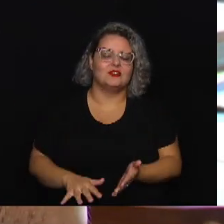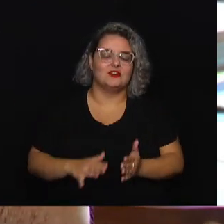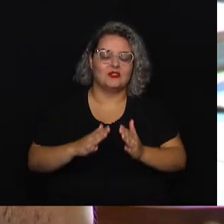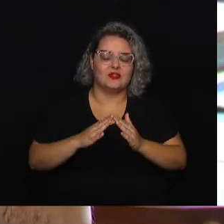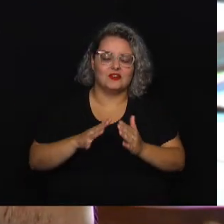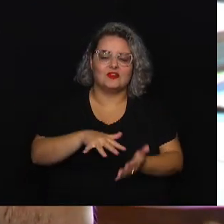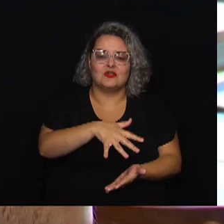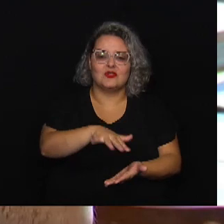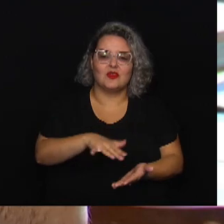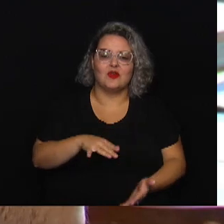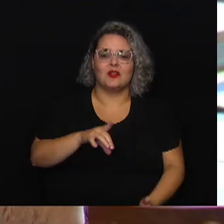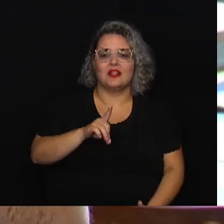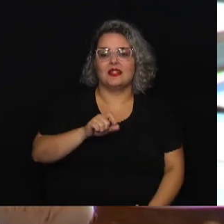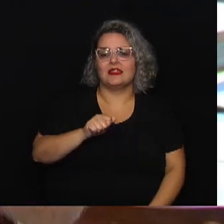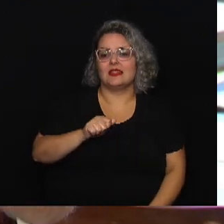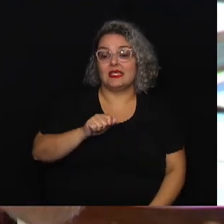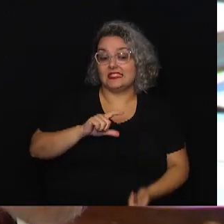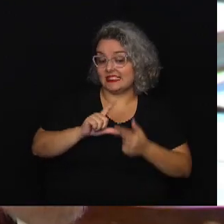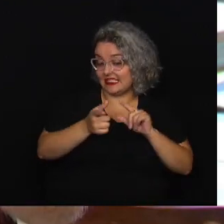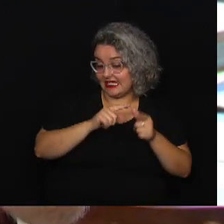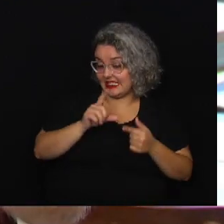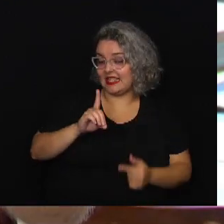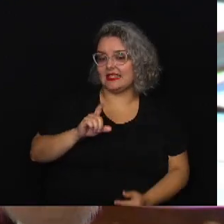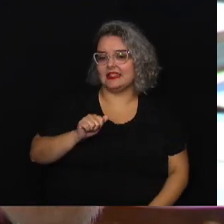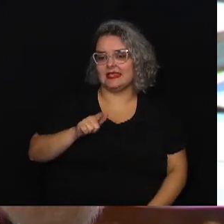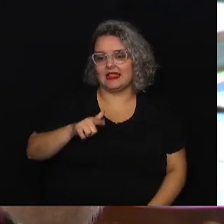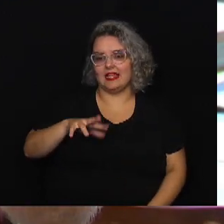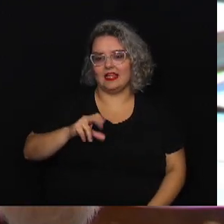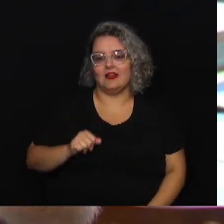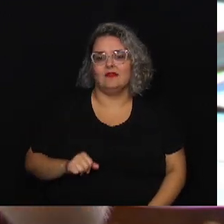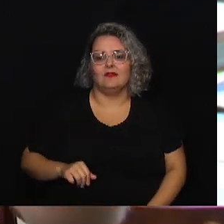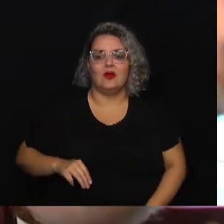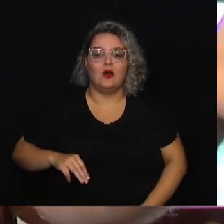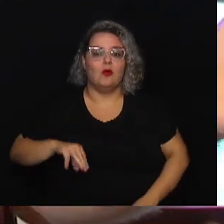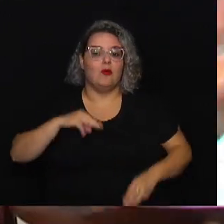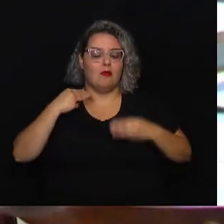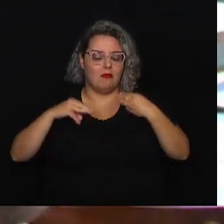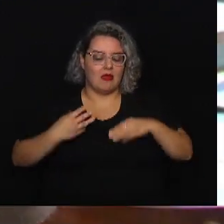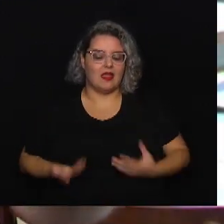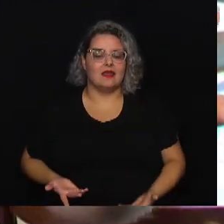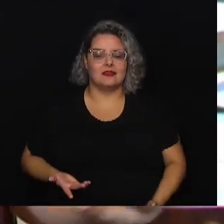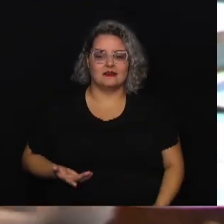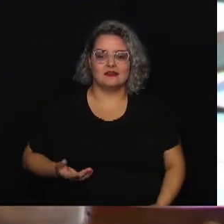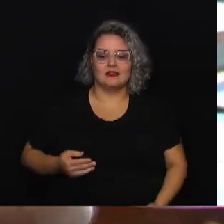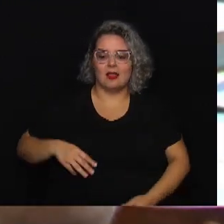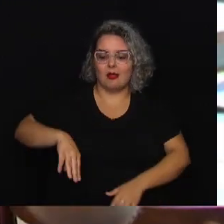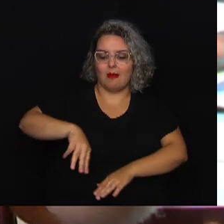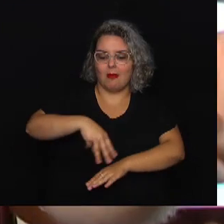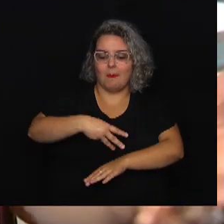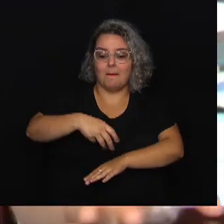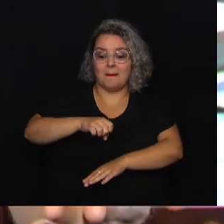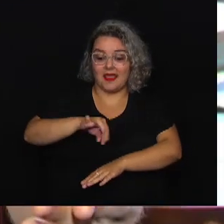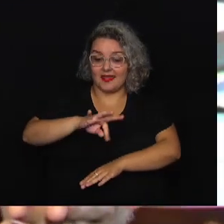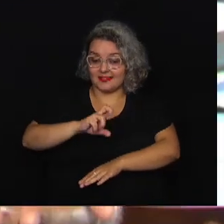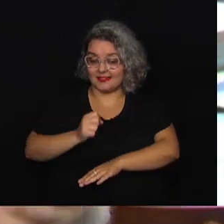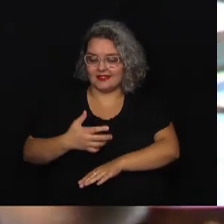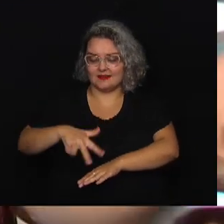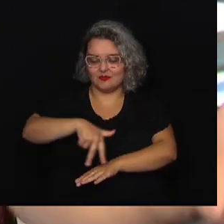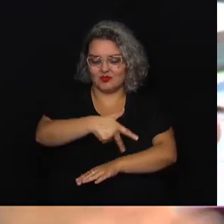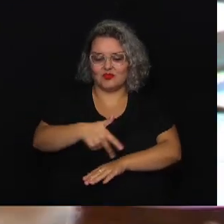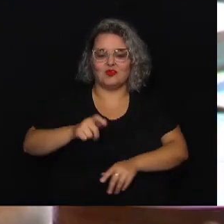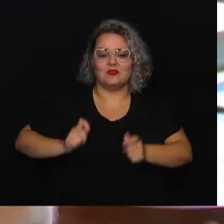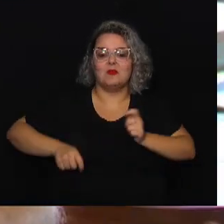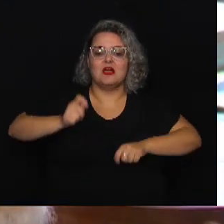presente esse ano mais uma vez, nosso querido mestre de bateria Michel, e vai trazer um enredo